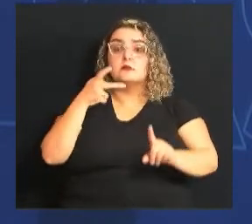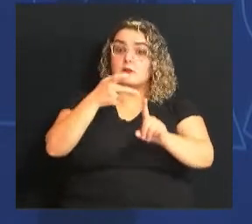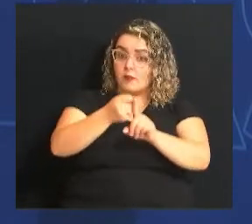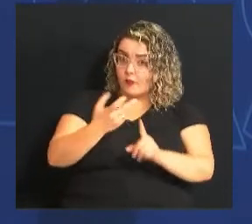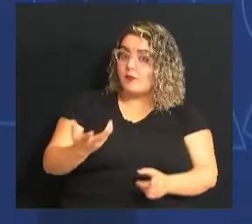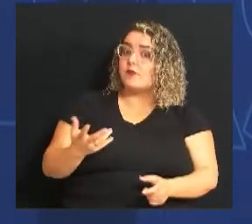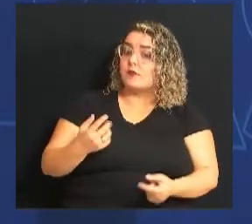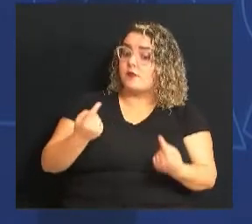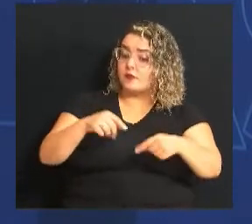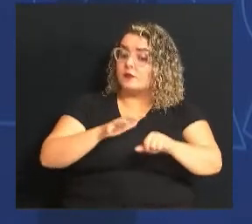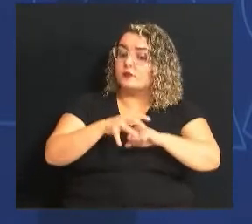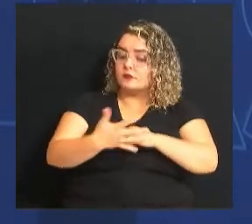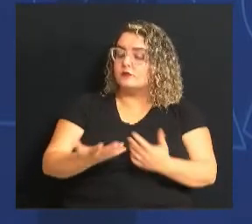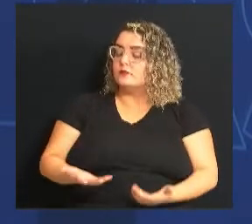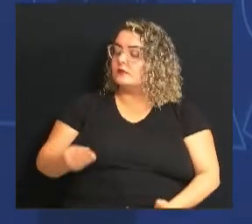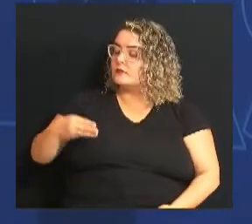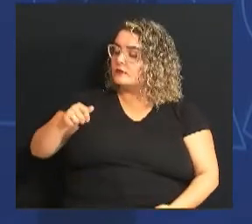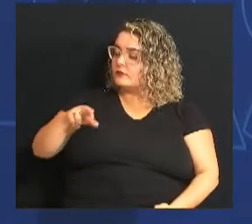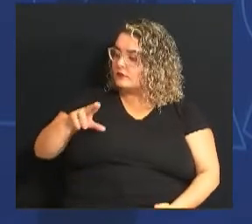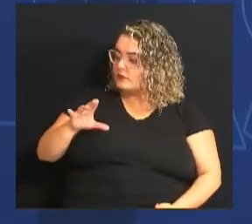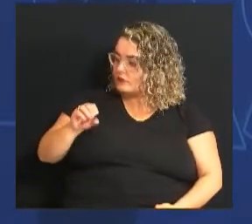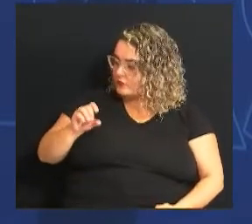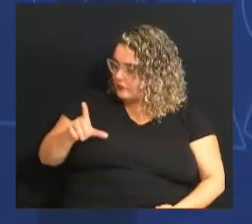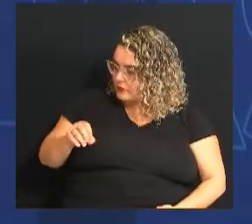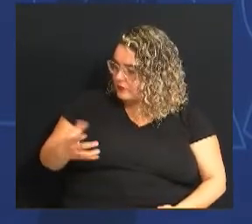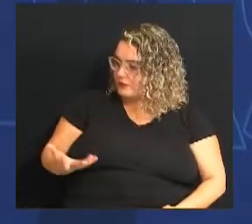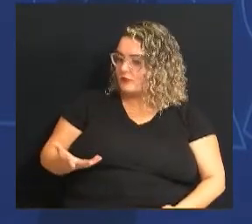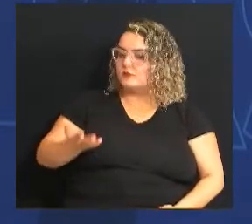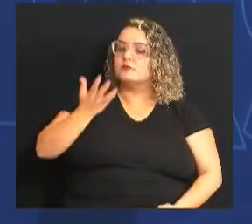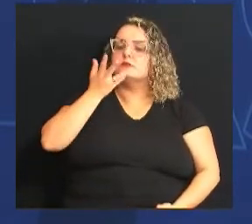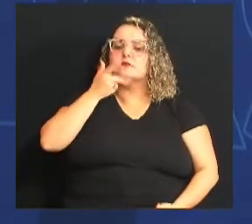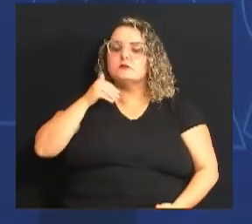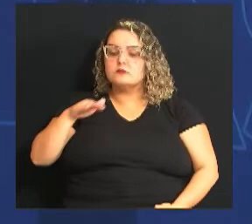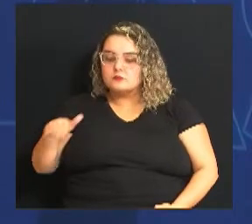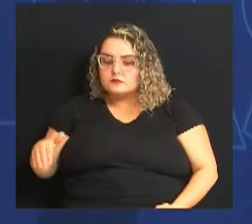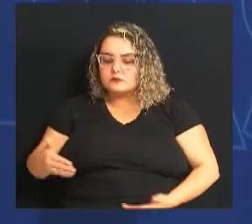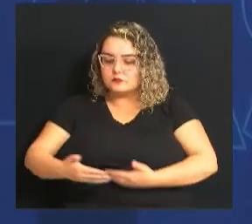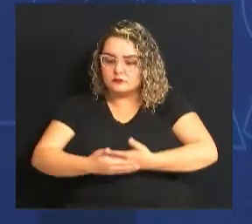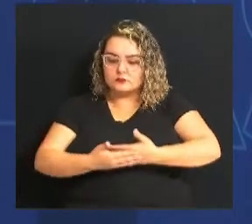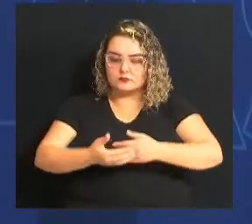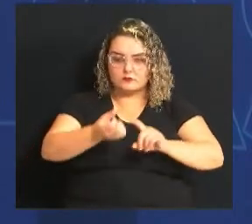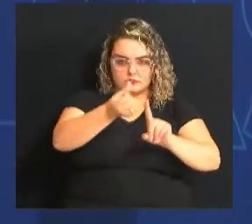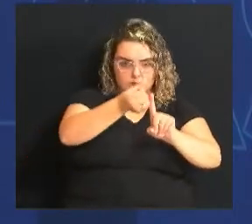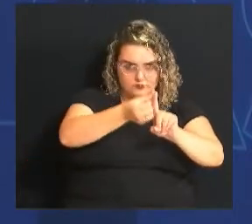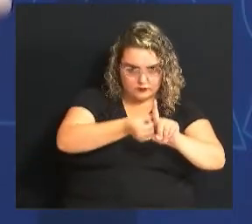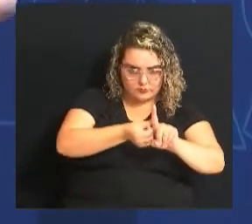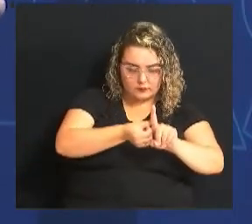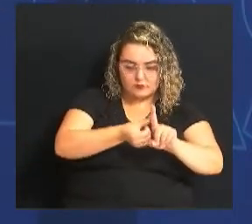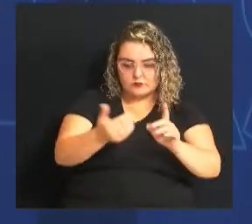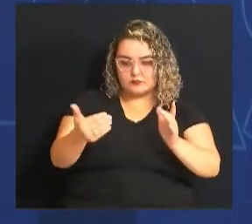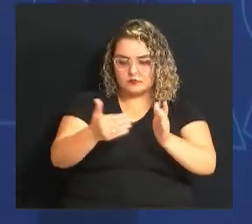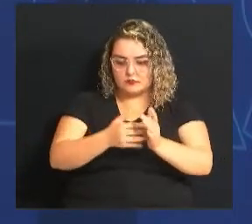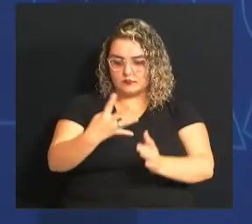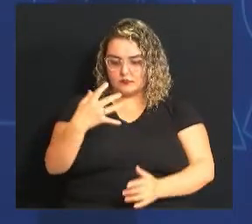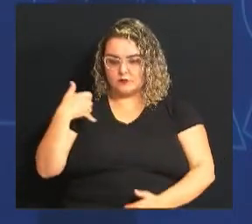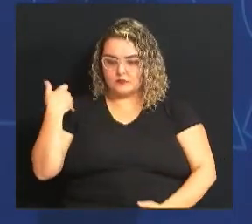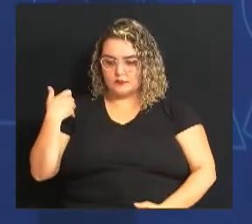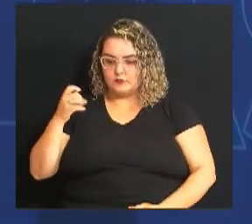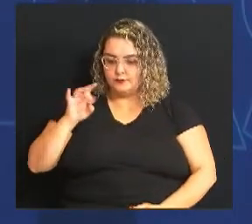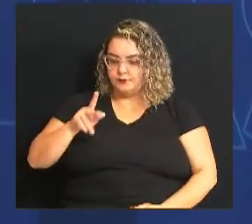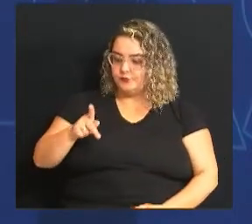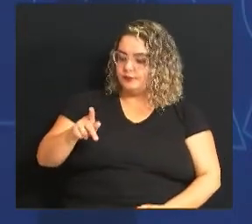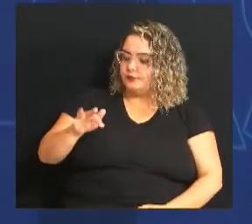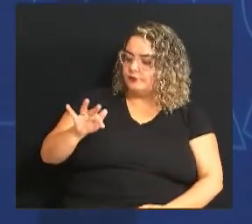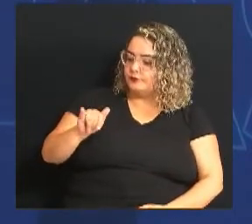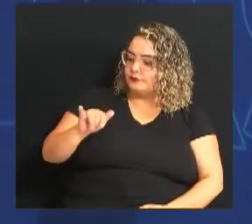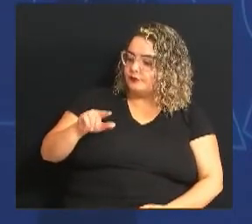acompanhando, Marcelo, a criança, o bebê, então, de 6 meses a 4 anos, só pode receber a vacina da Pfizer. As outras empresas